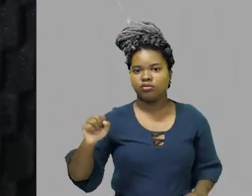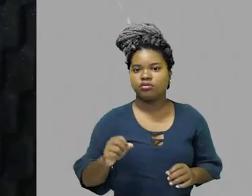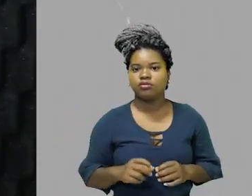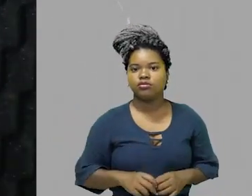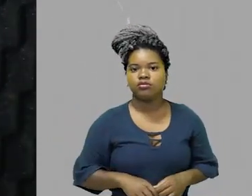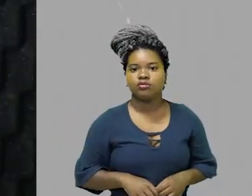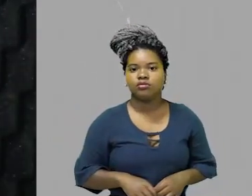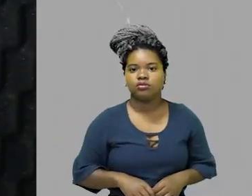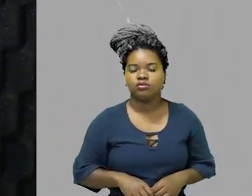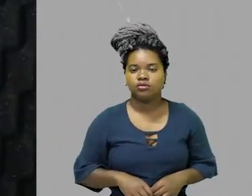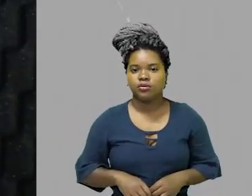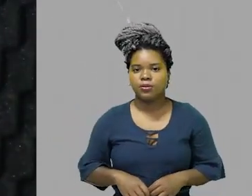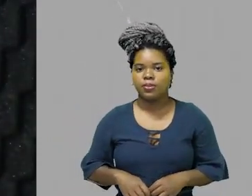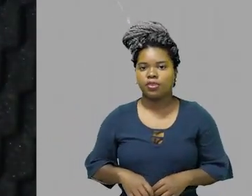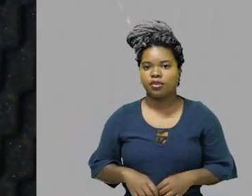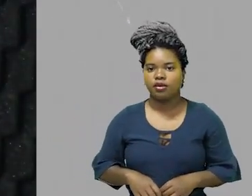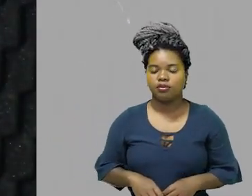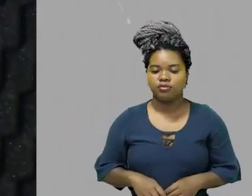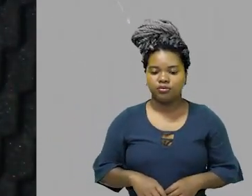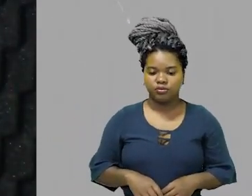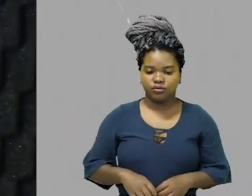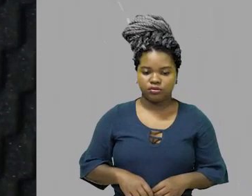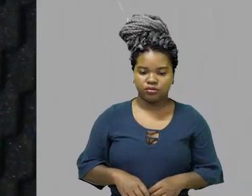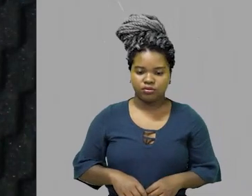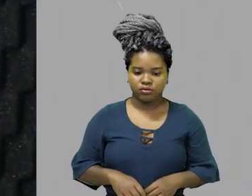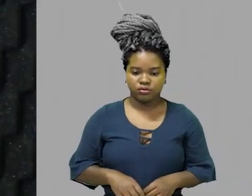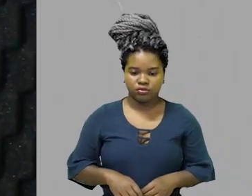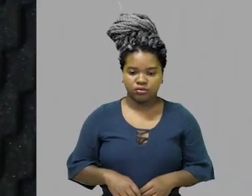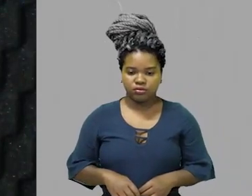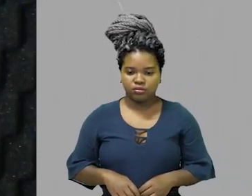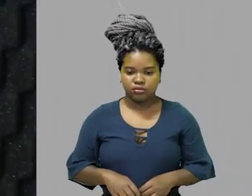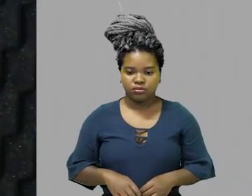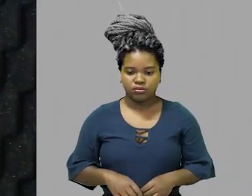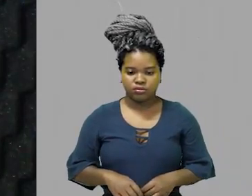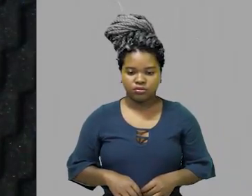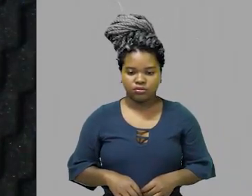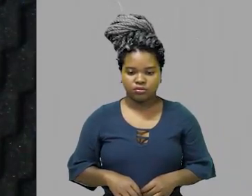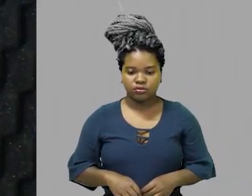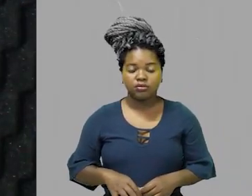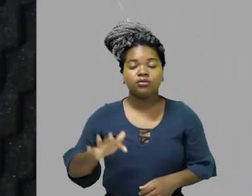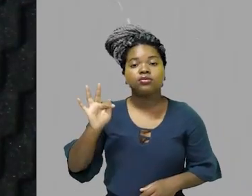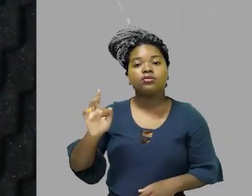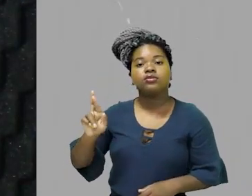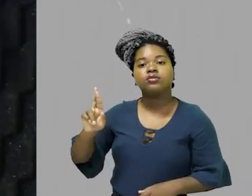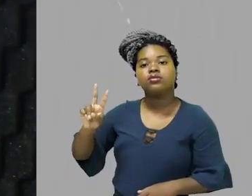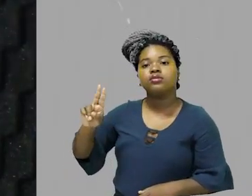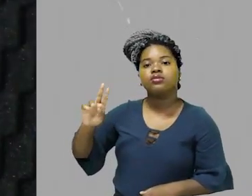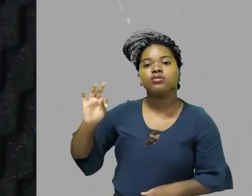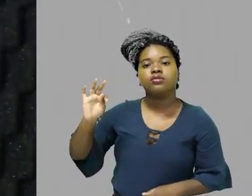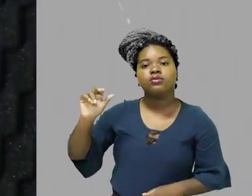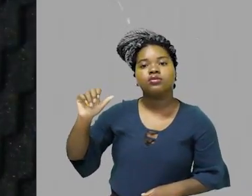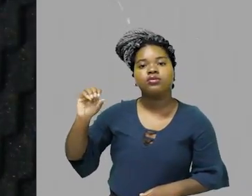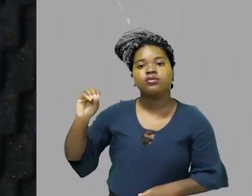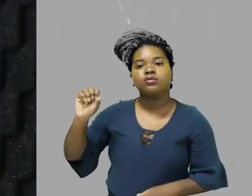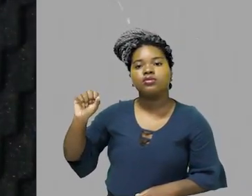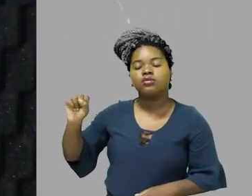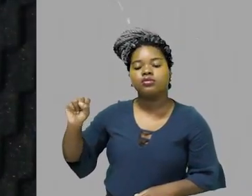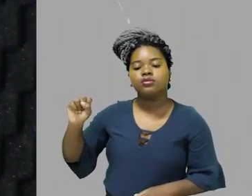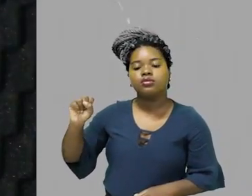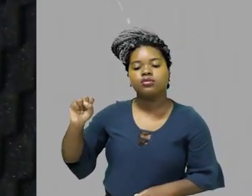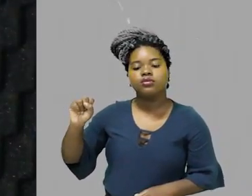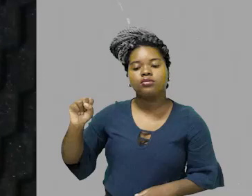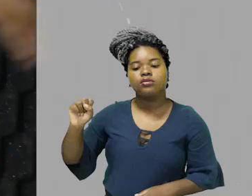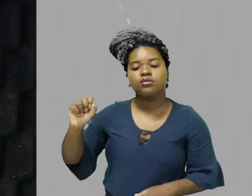que é a capacidade de reprodução sexuada. Tá? E os frutos proporcionam um aumento na dispersão